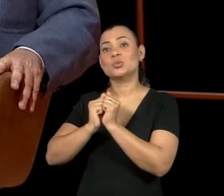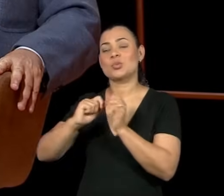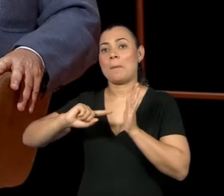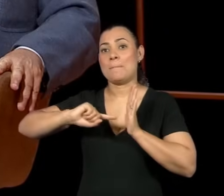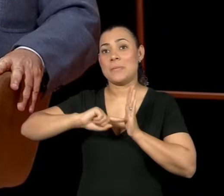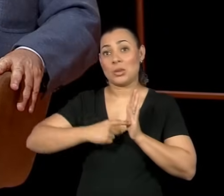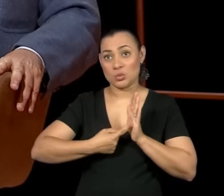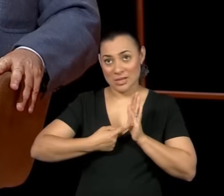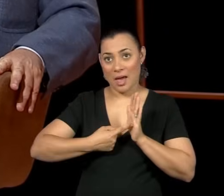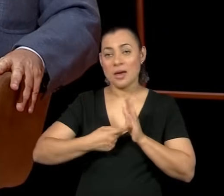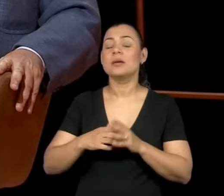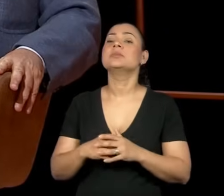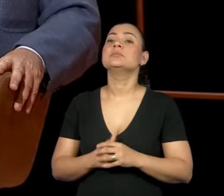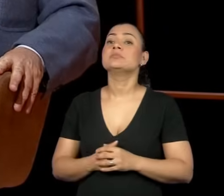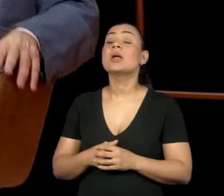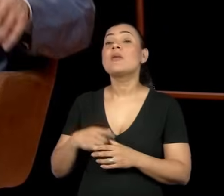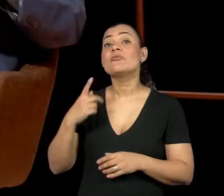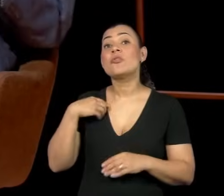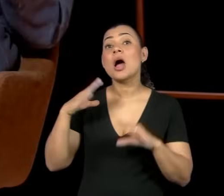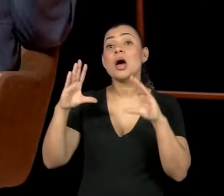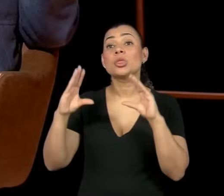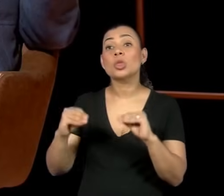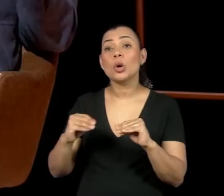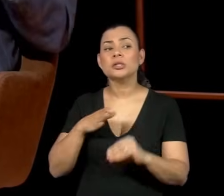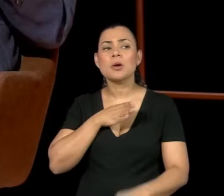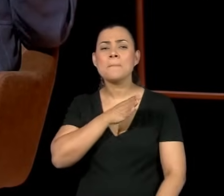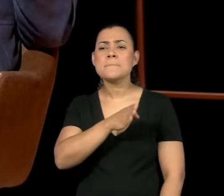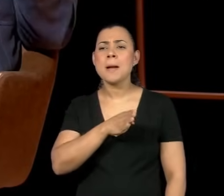Aires e rodei a noite inteira em Buenos Aires.